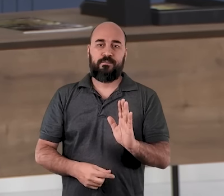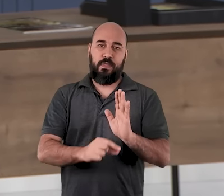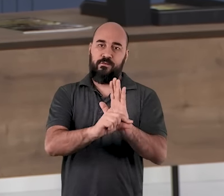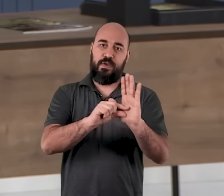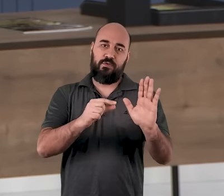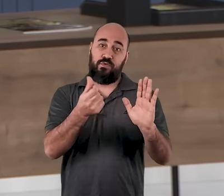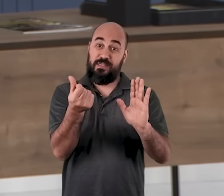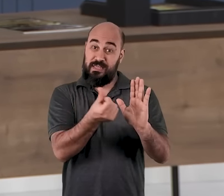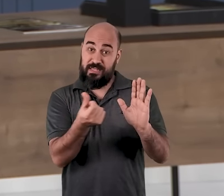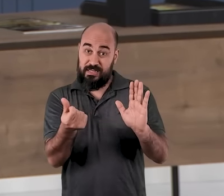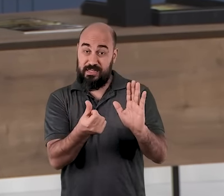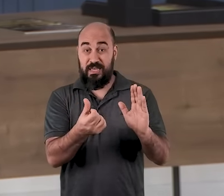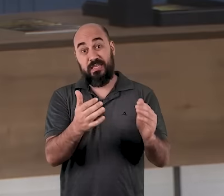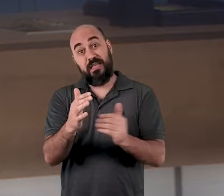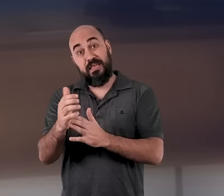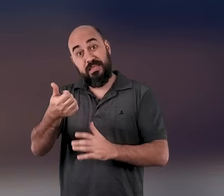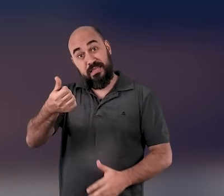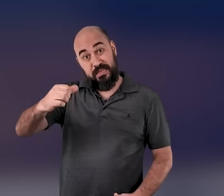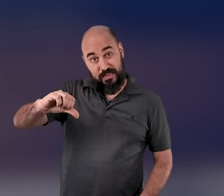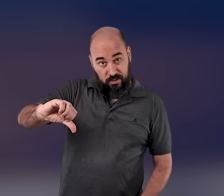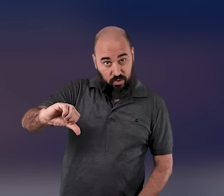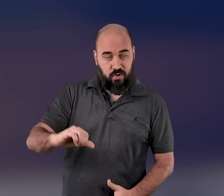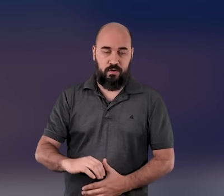versos 66 a 69.